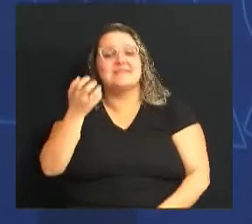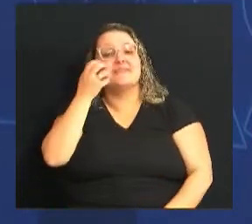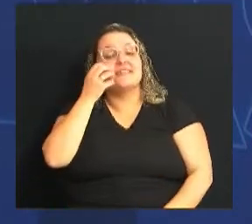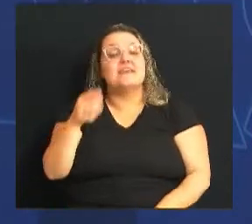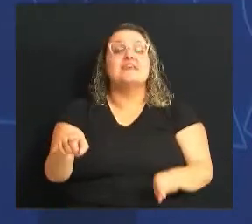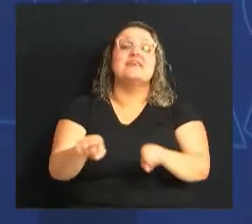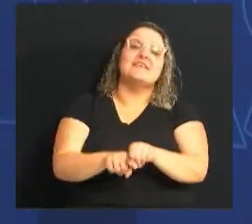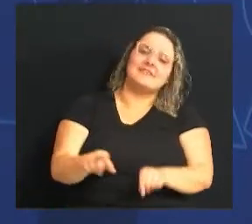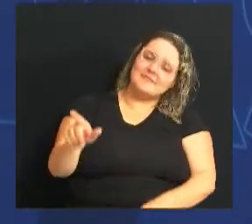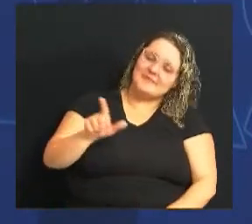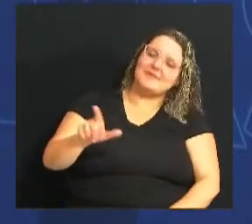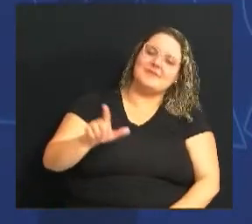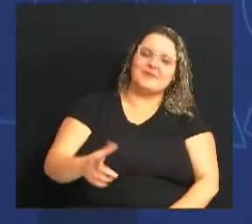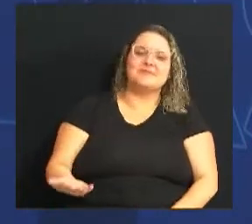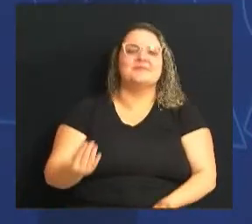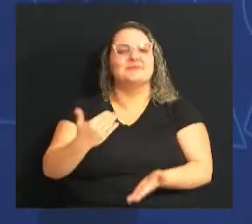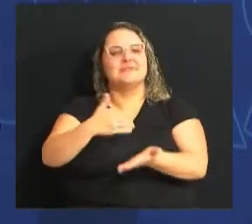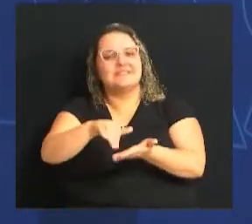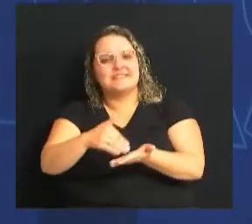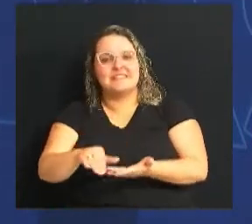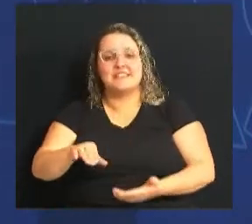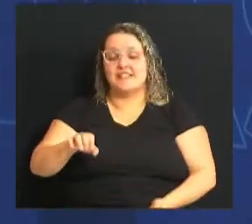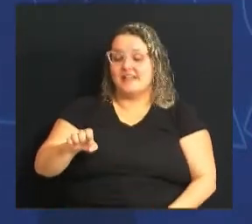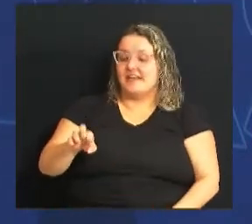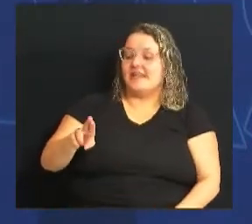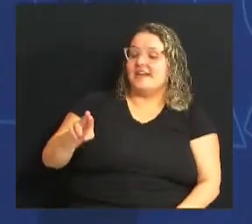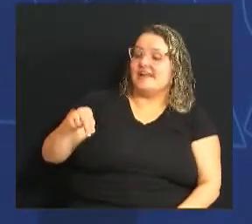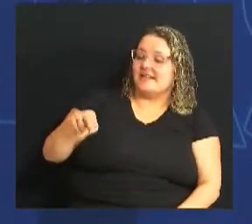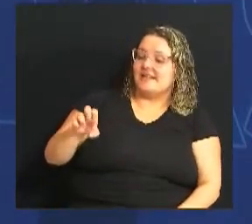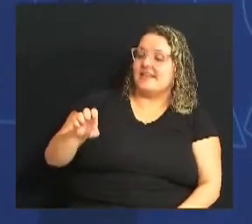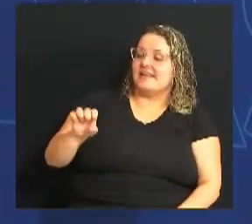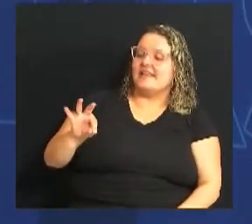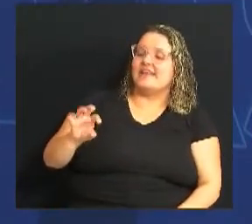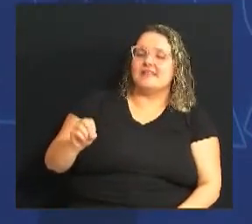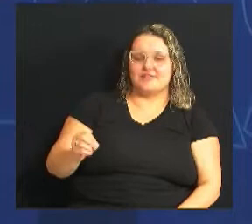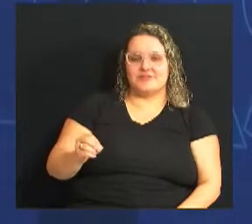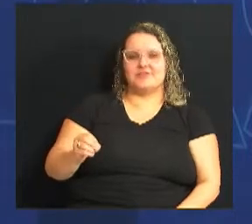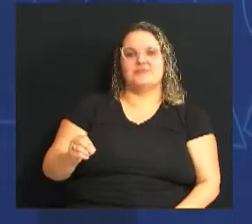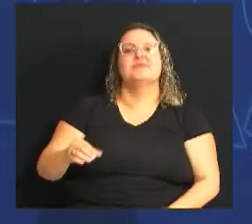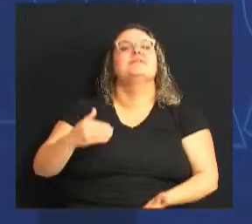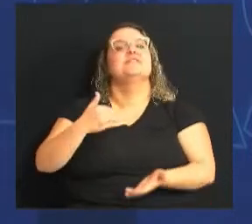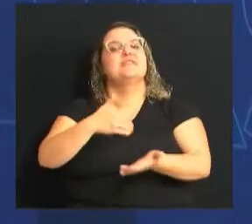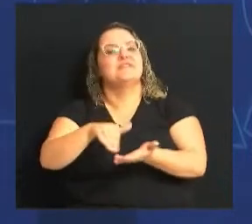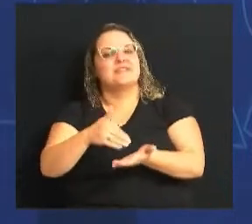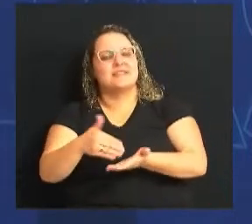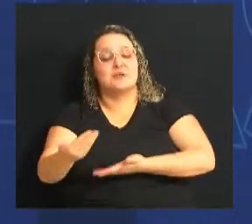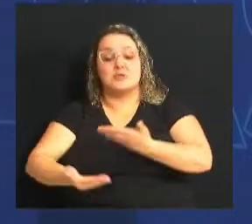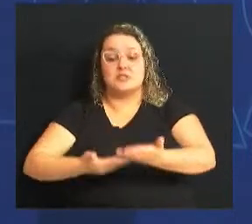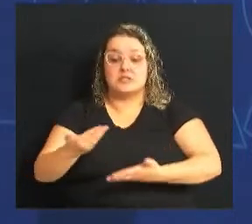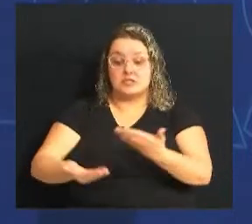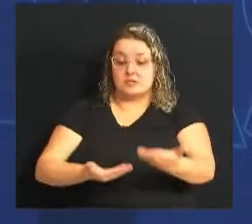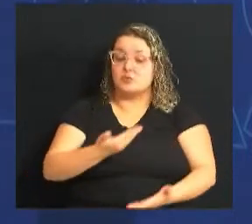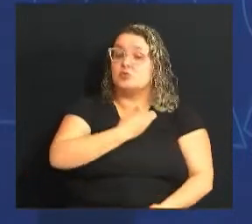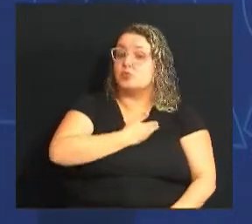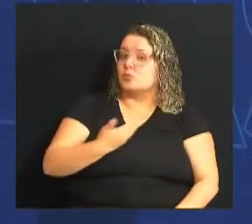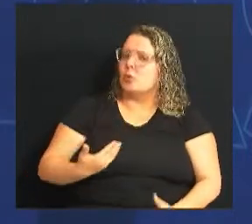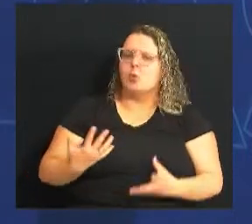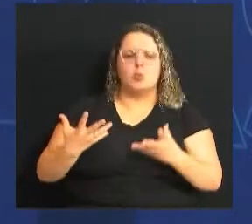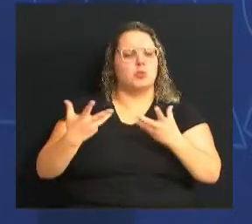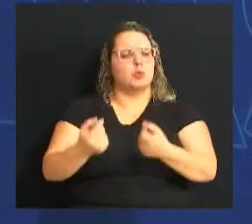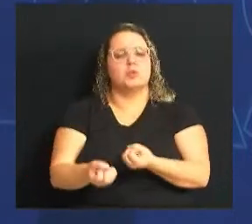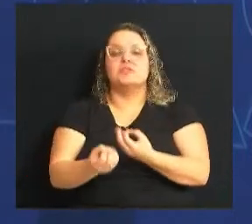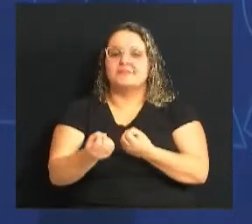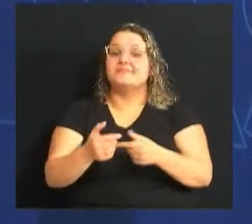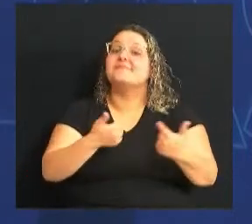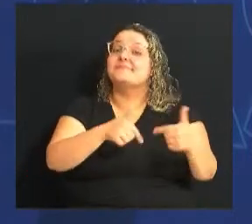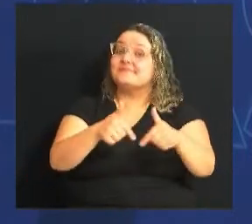claro, também pelo Ernesto Paulela, que é o secretário municipal de Serviços Públicos, que deu todas essas informações, né? Um